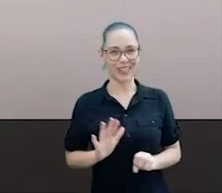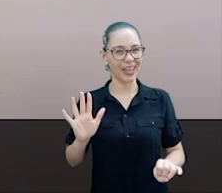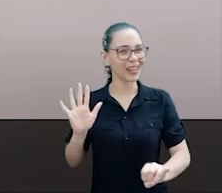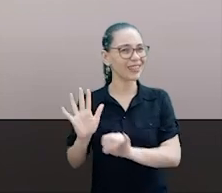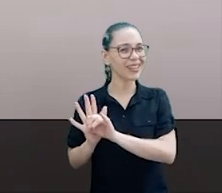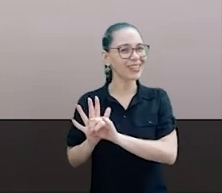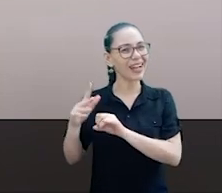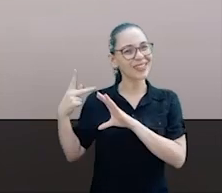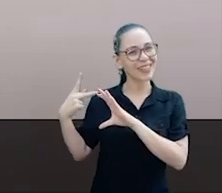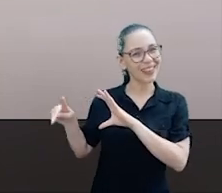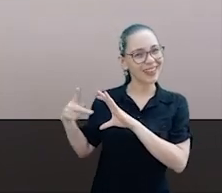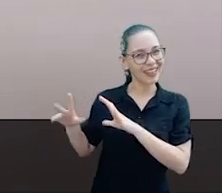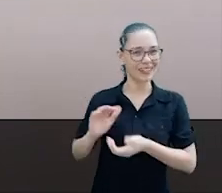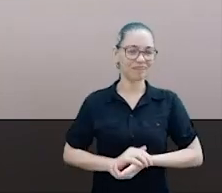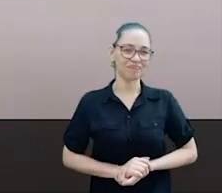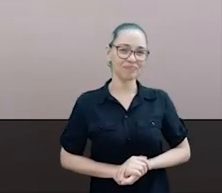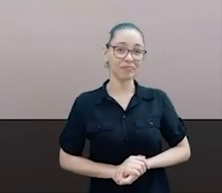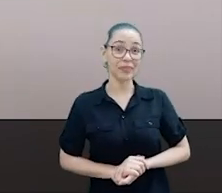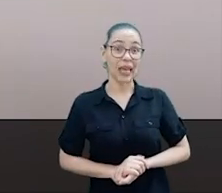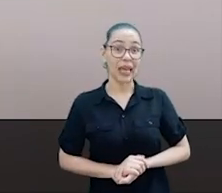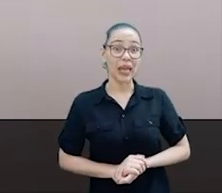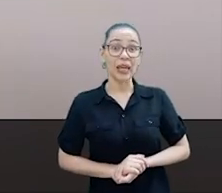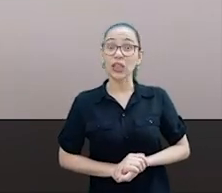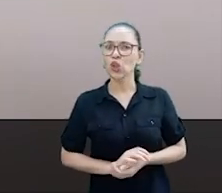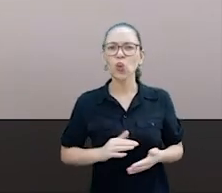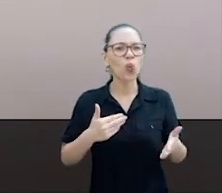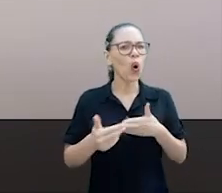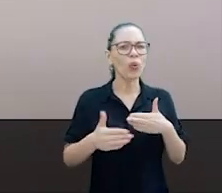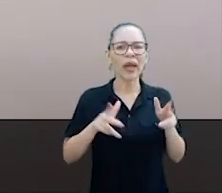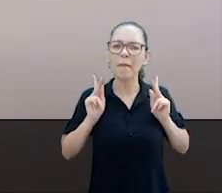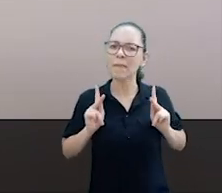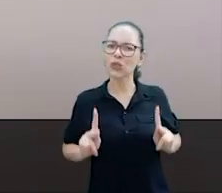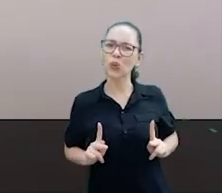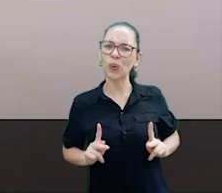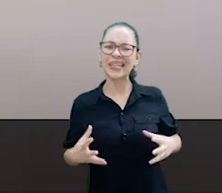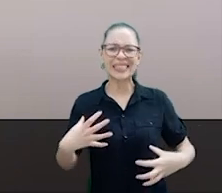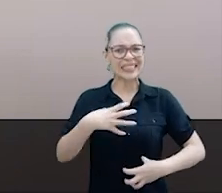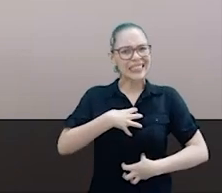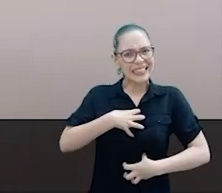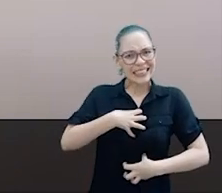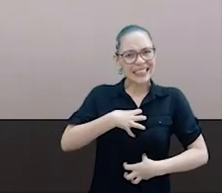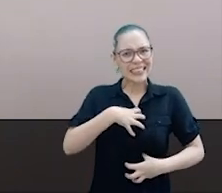que essa era a sua principal marca. Então, seu envolvimento na defesa de qualquer